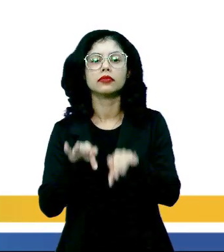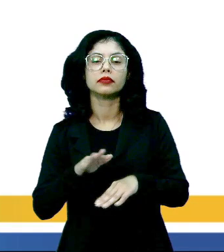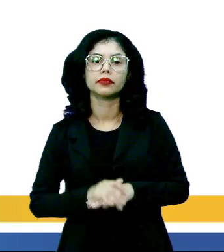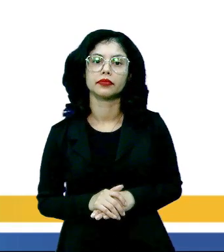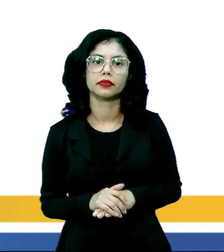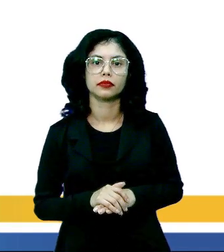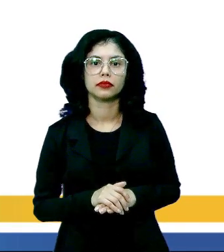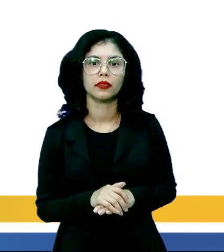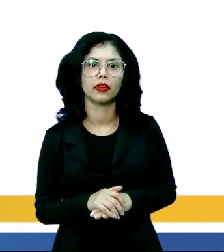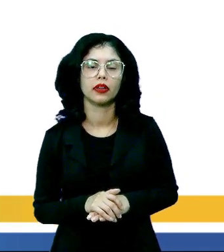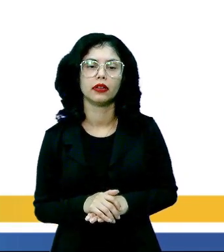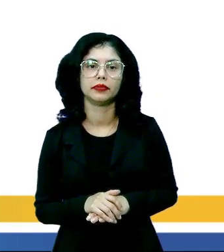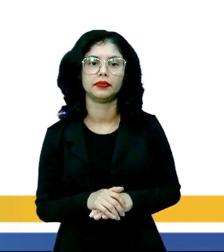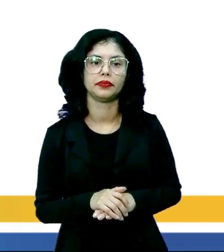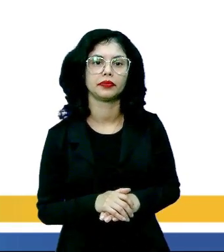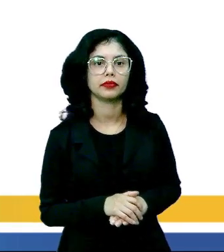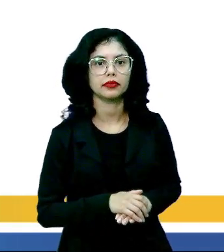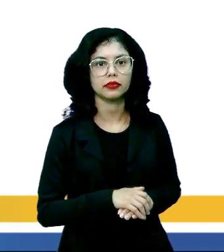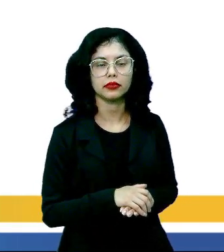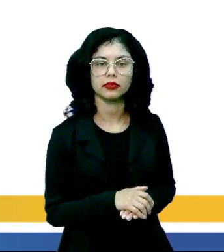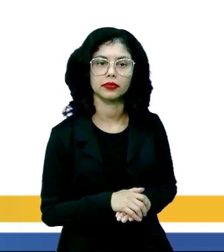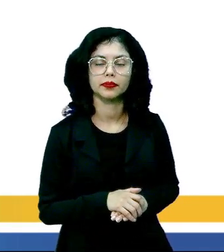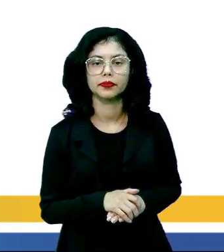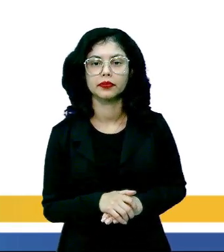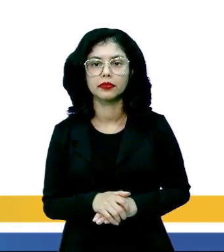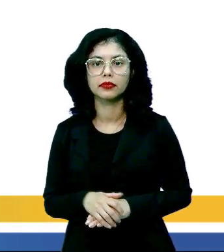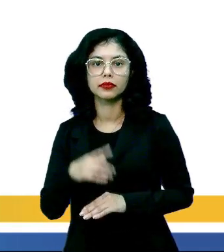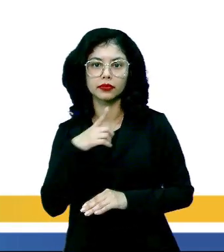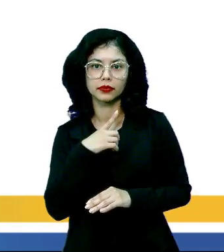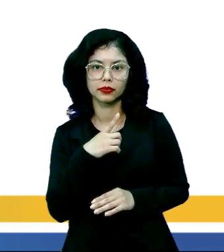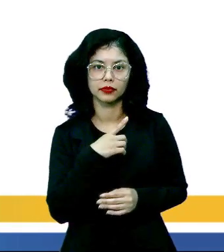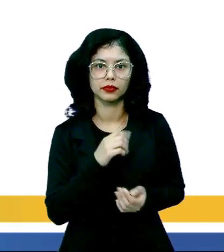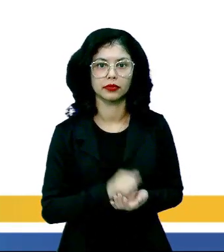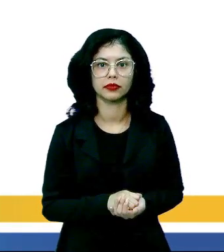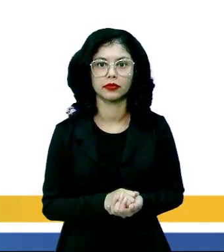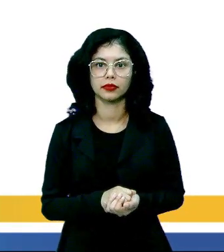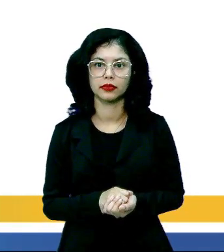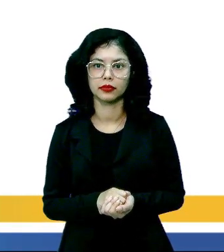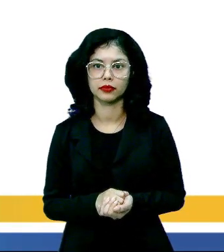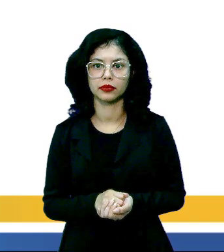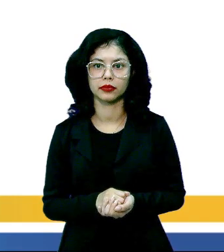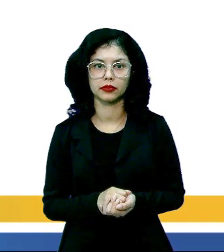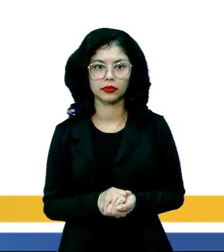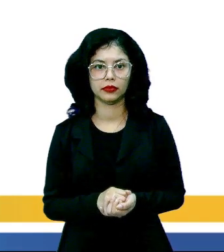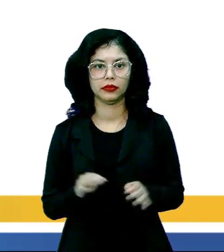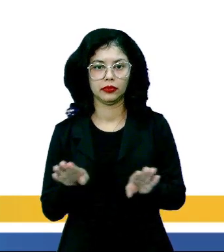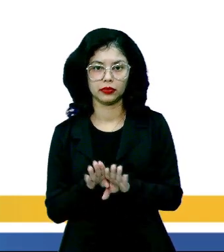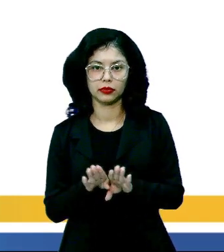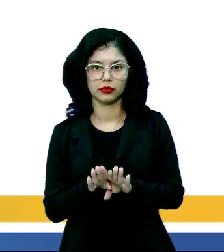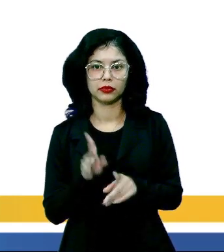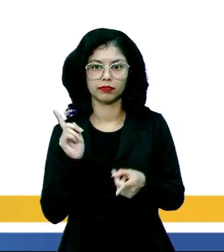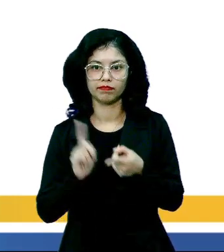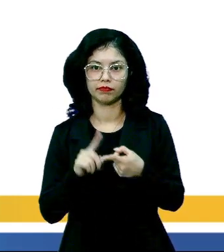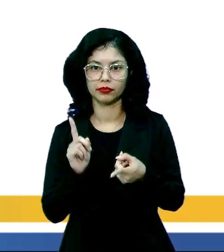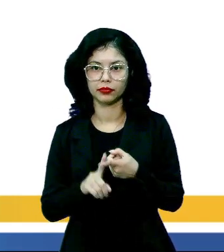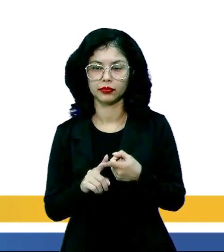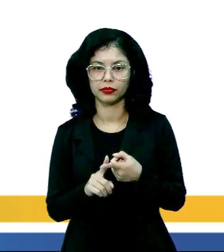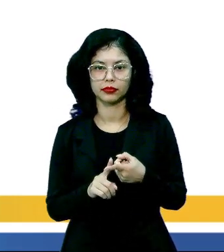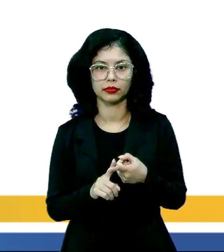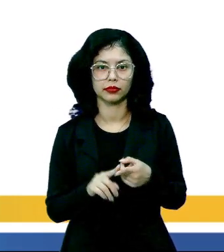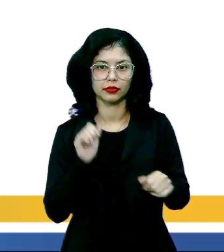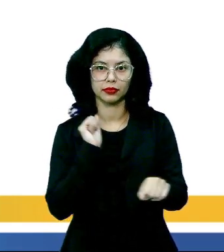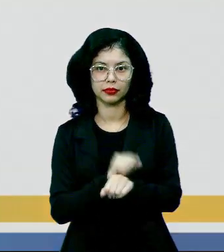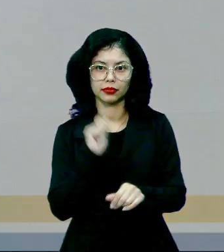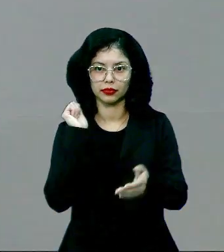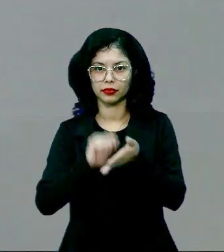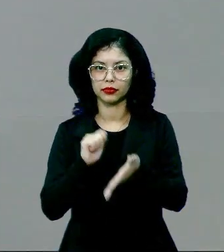final ele vai falando lá que ele teve uma cegueira né e por causa dessa cegueira em